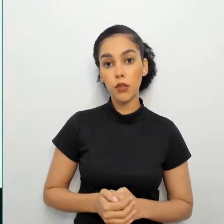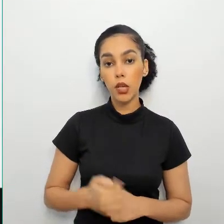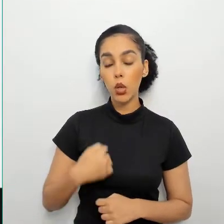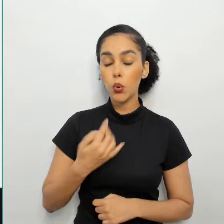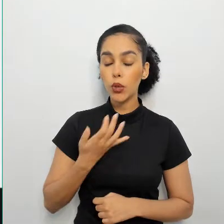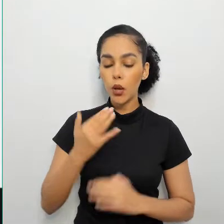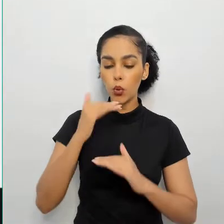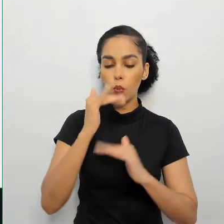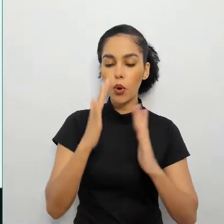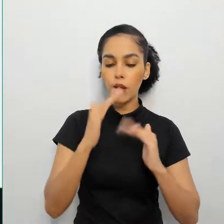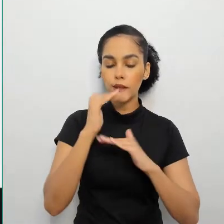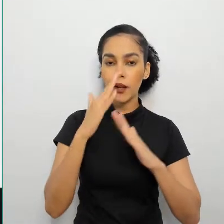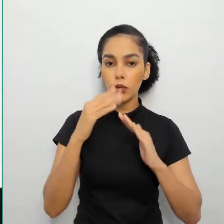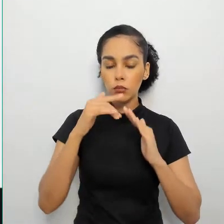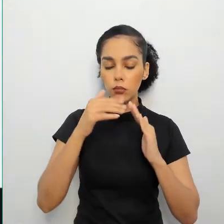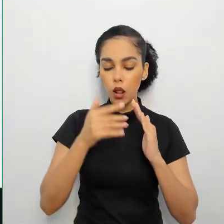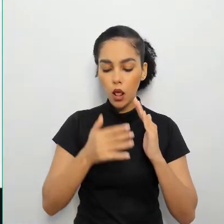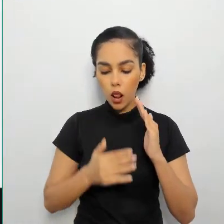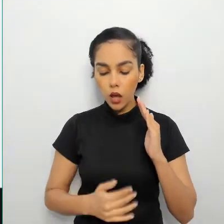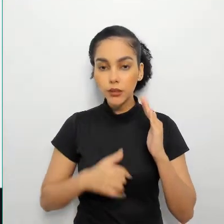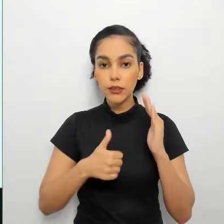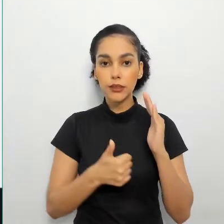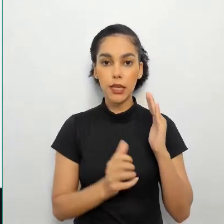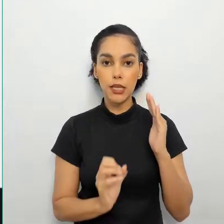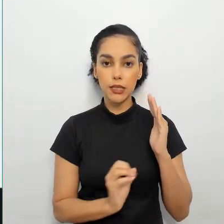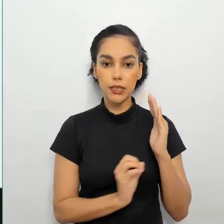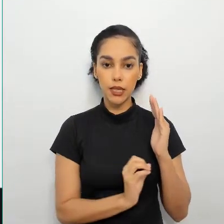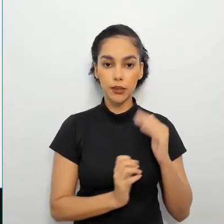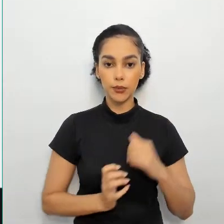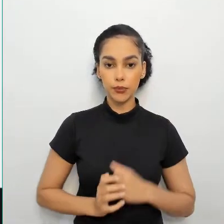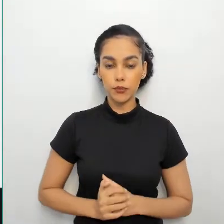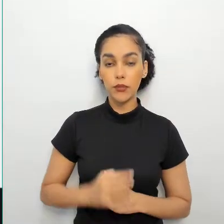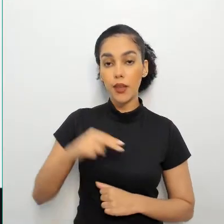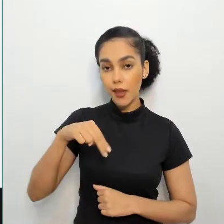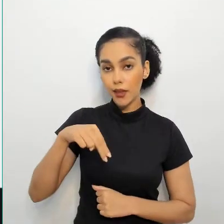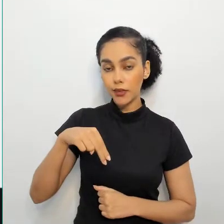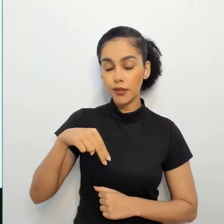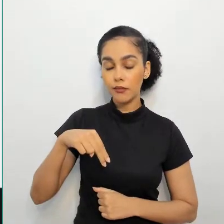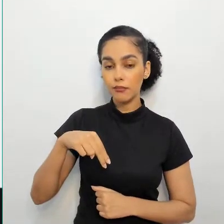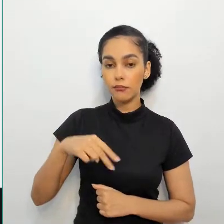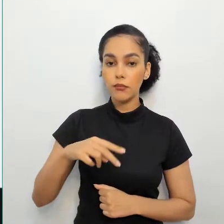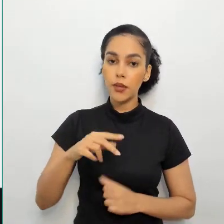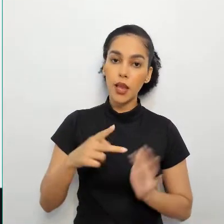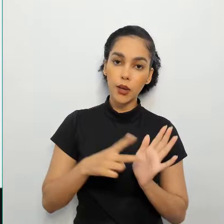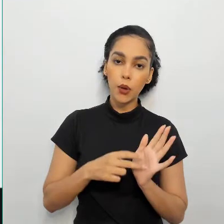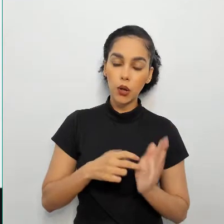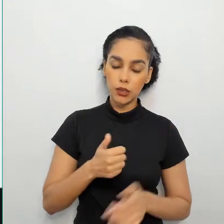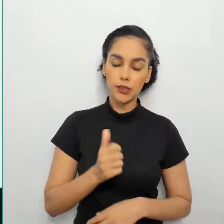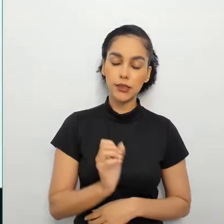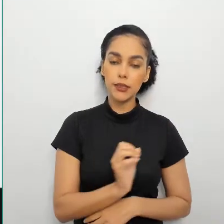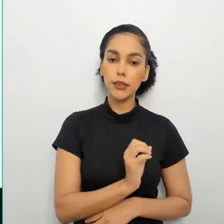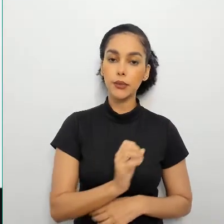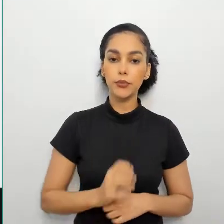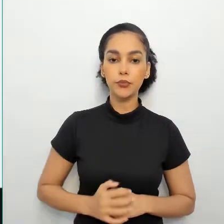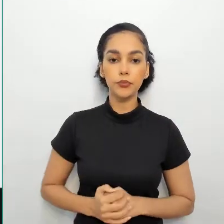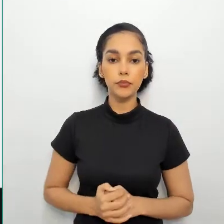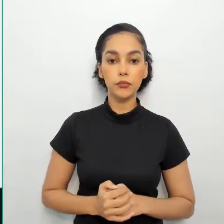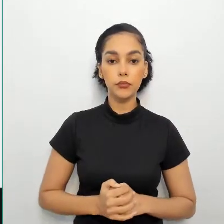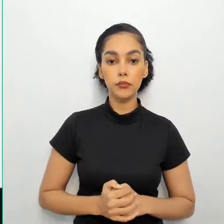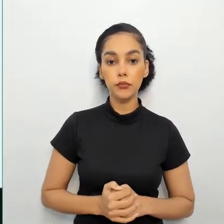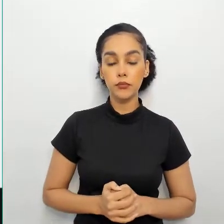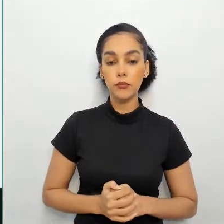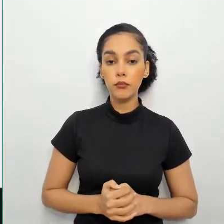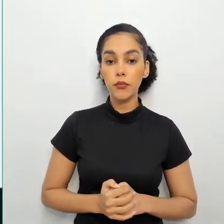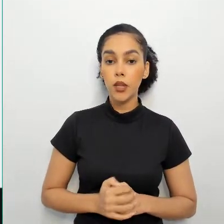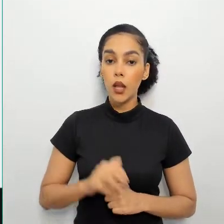termo, só basta substituir o n por 100. Trocou onde tem n por 100, o A1 continua sendo A1,